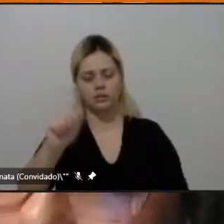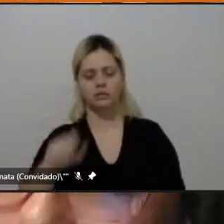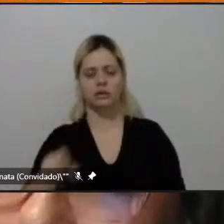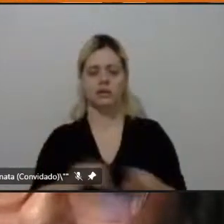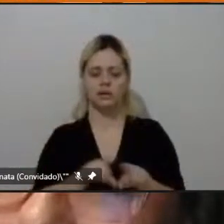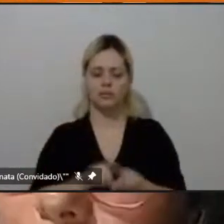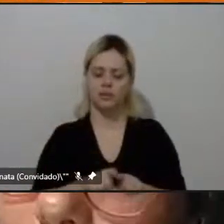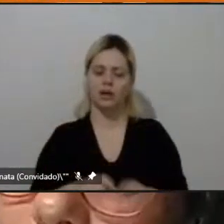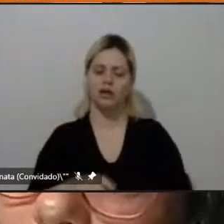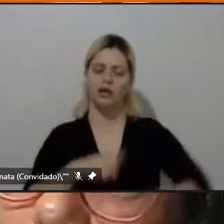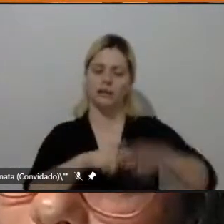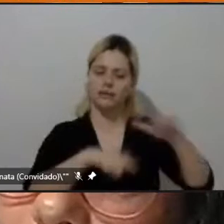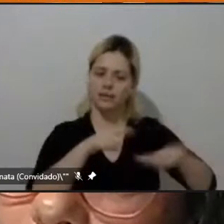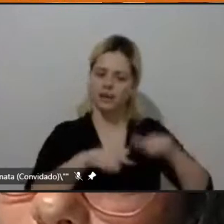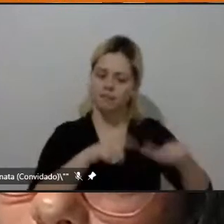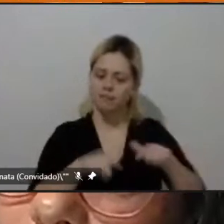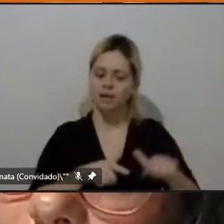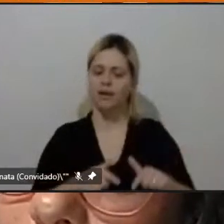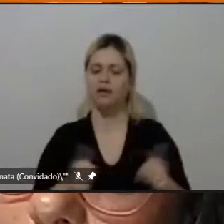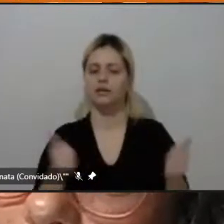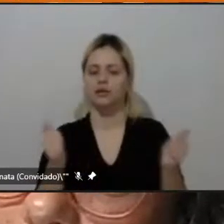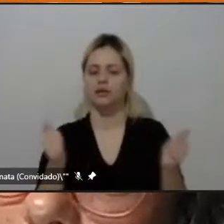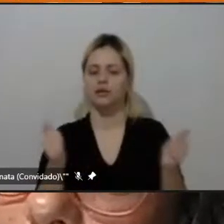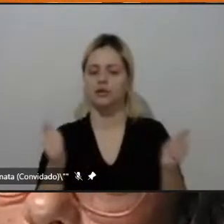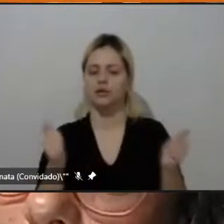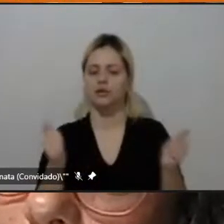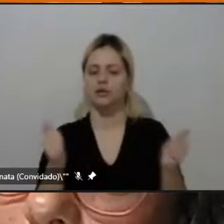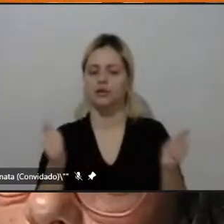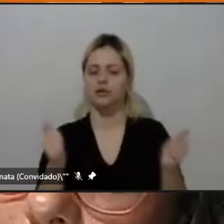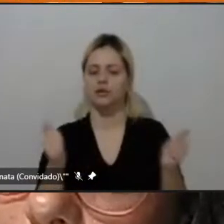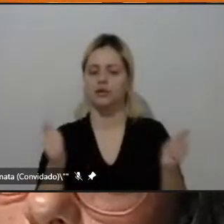de trabalho do NEPAX, da Univap, a Fabiana.